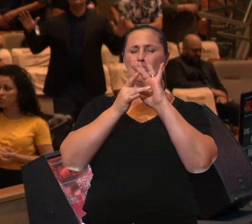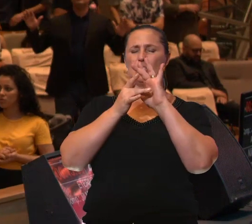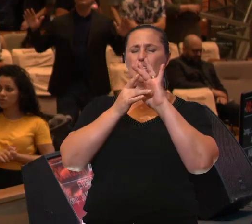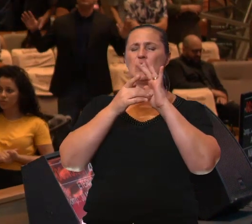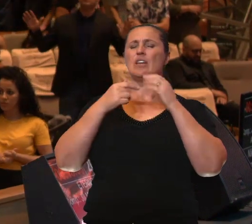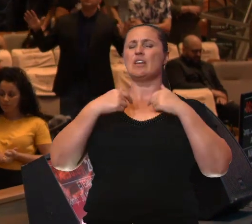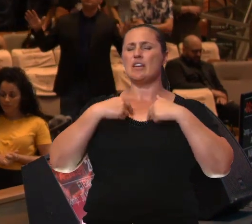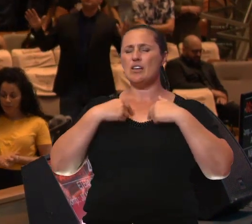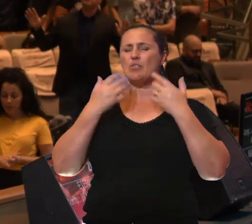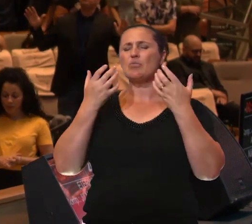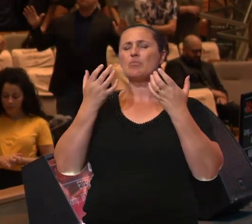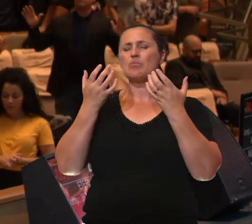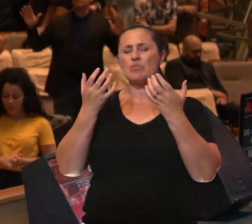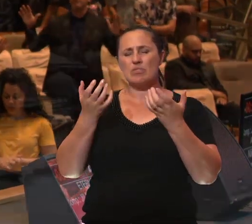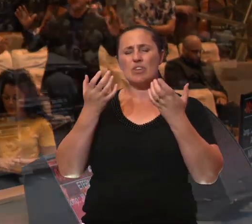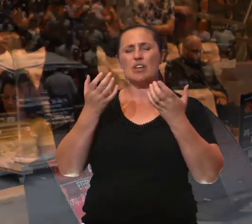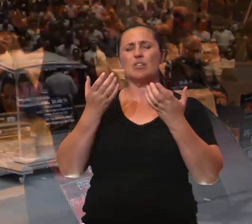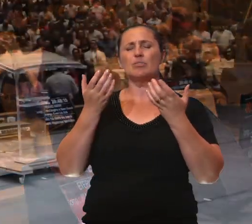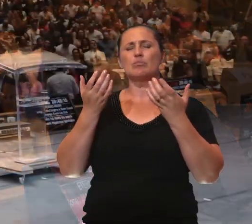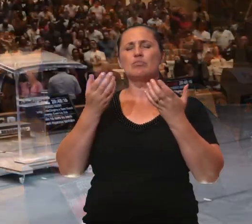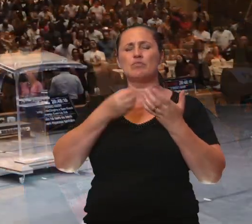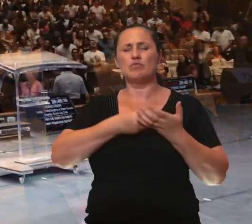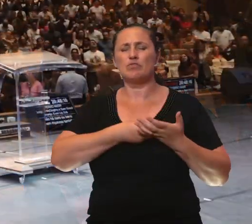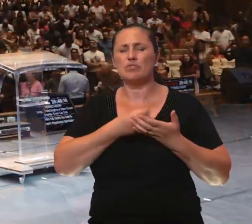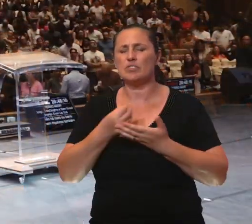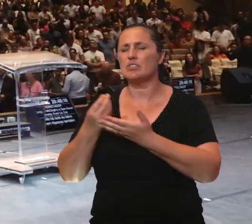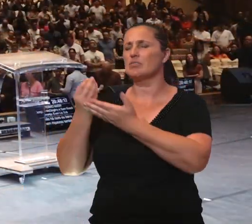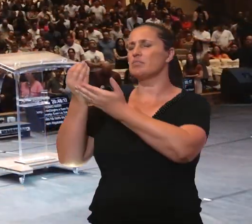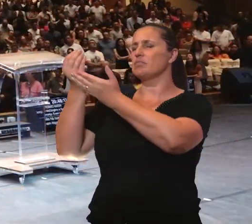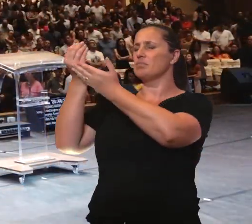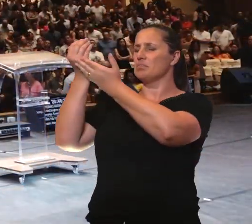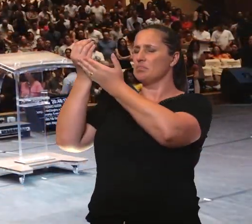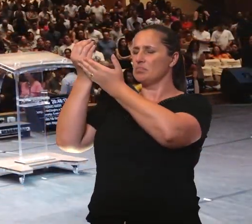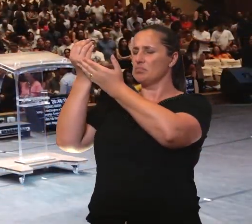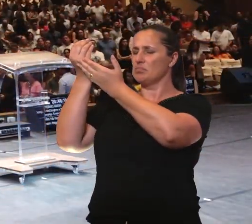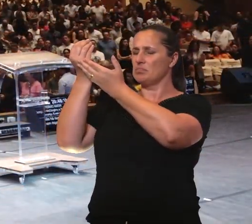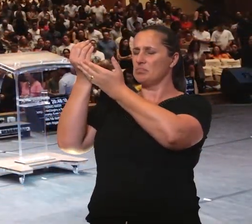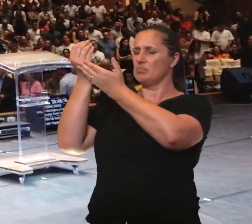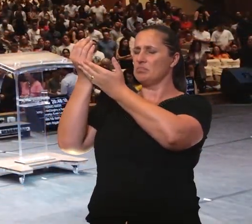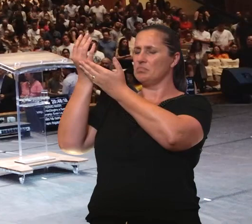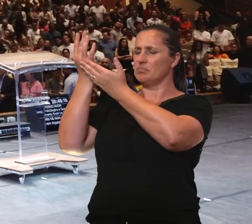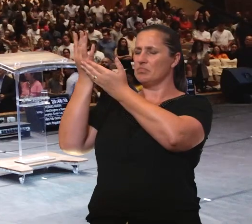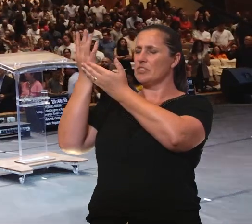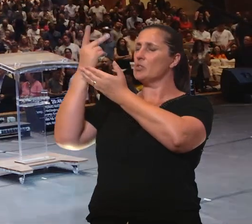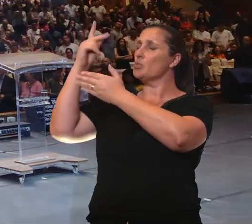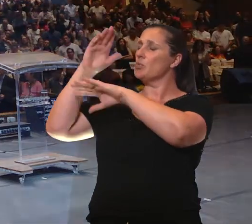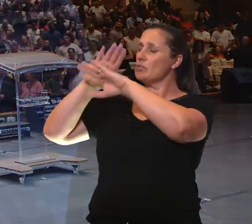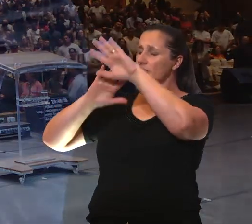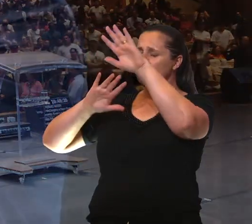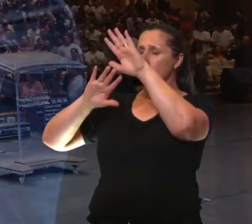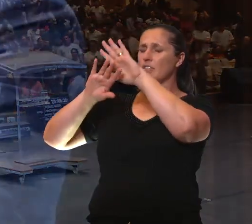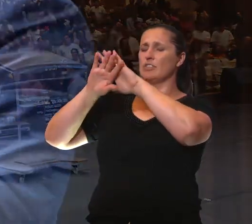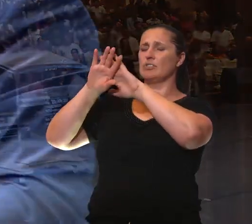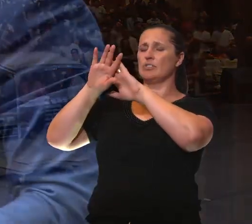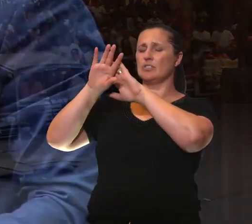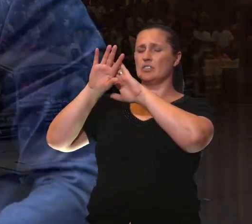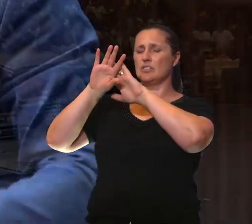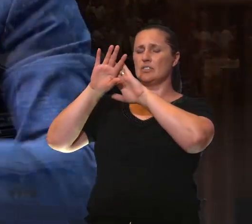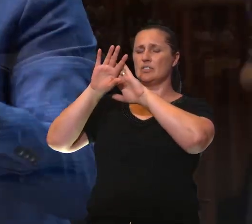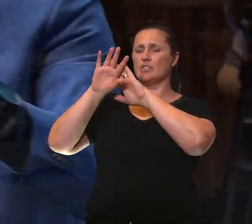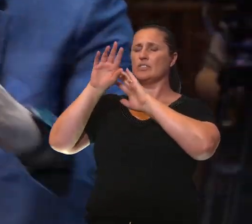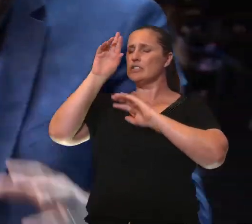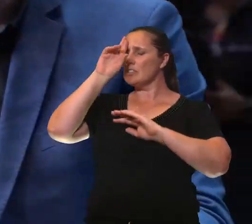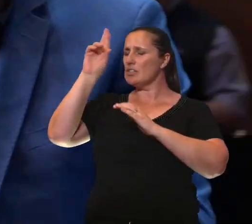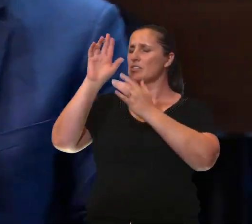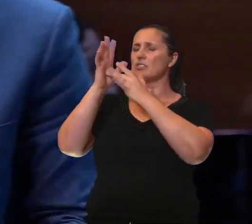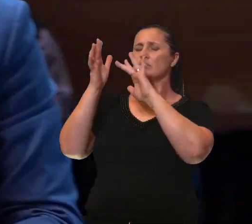eu hoje entrego a minha vida nas tuas mãos.